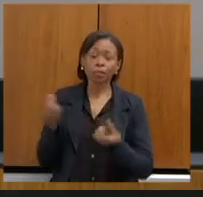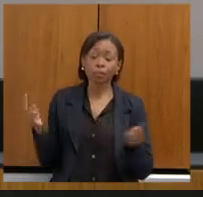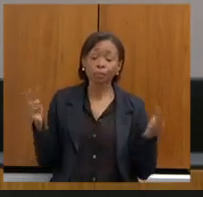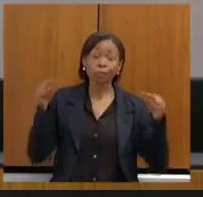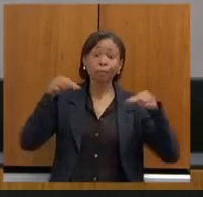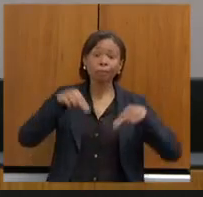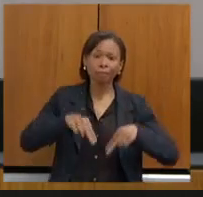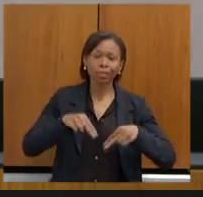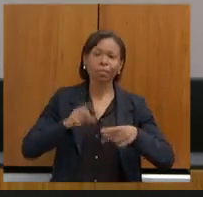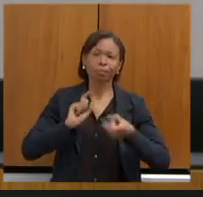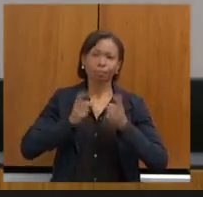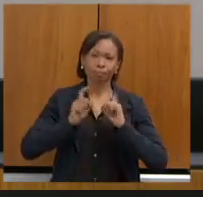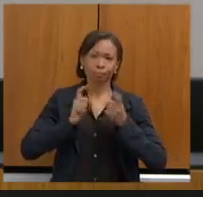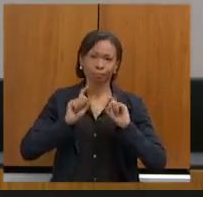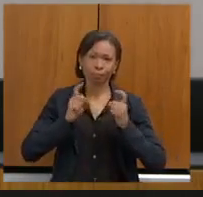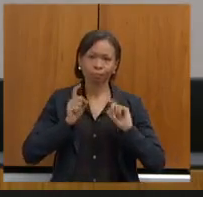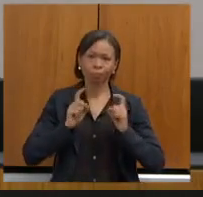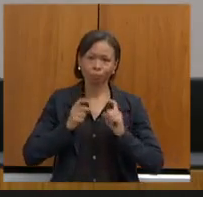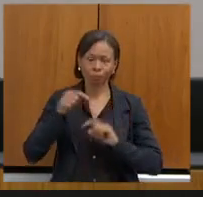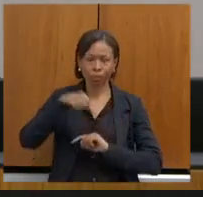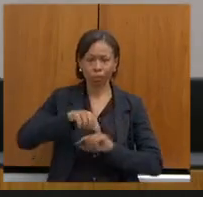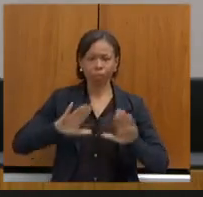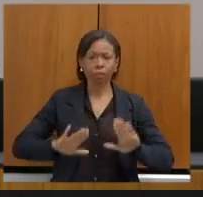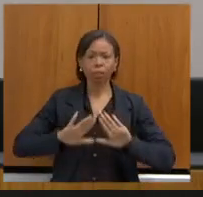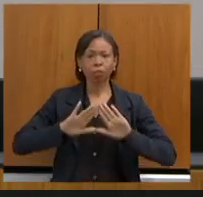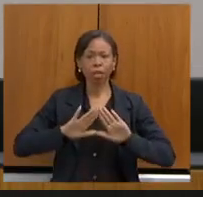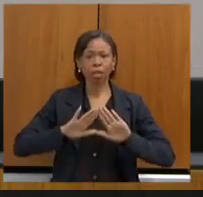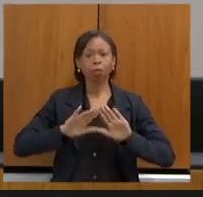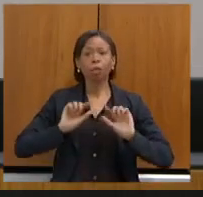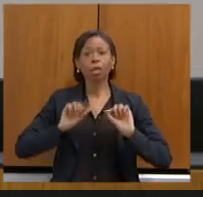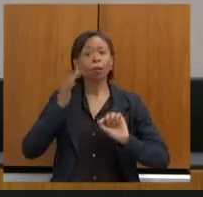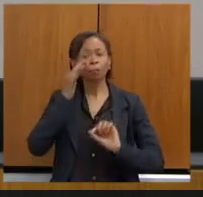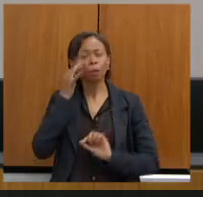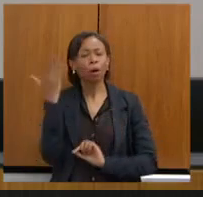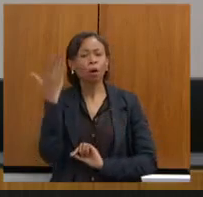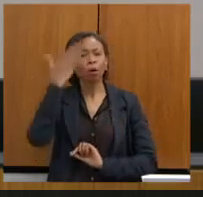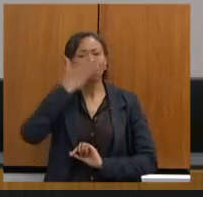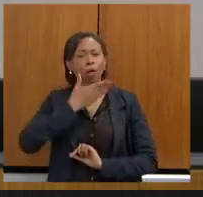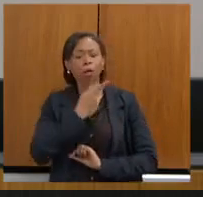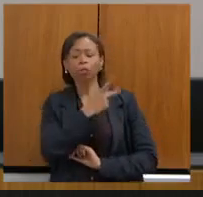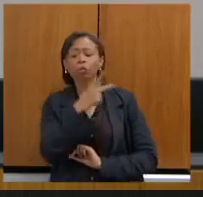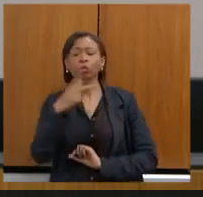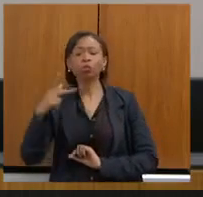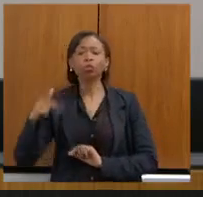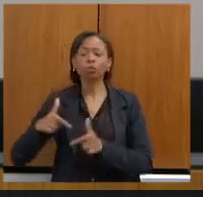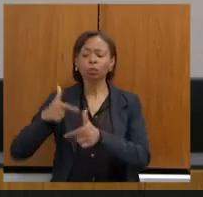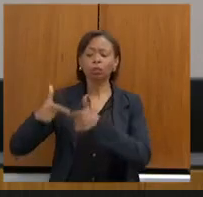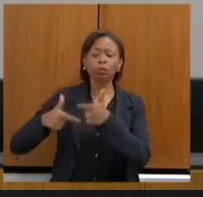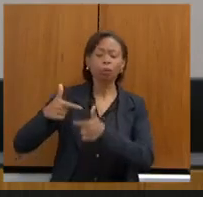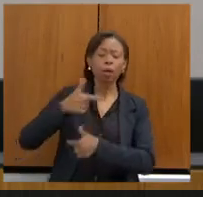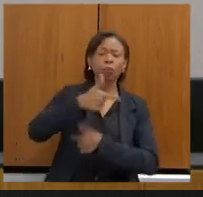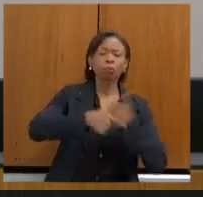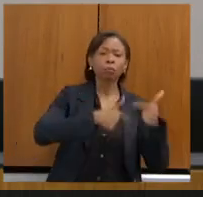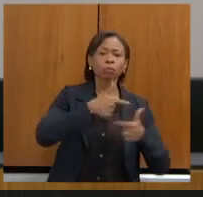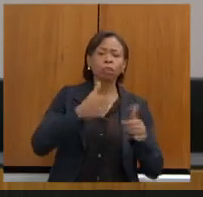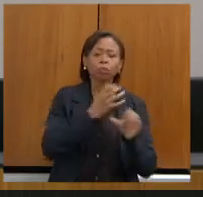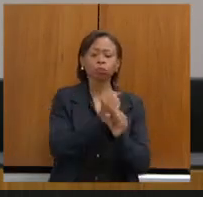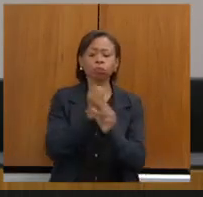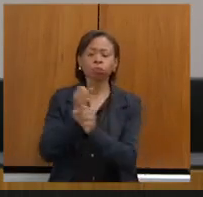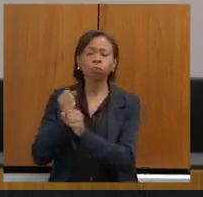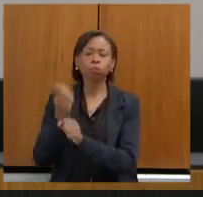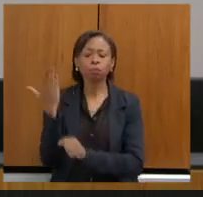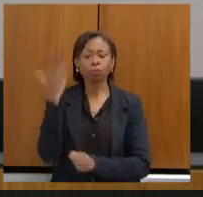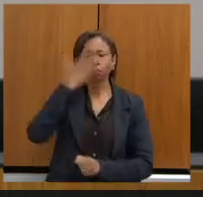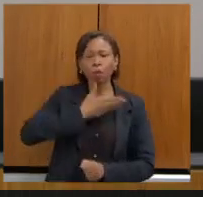reuniões das comissões da Assembleia para prestar informações sobre gestão de suas respectivas áreas nesta edição da Assembleia